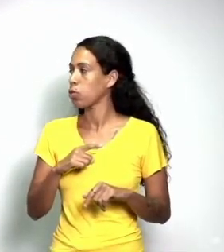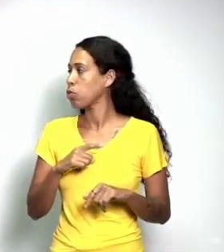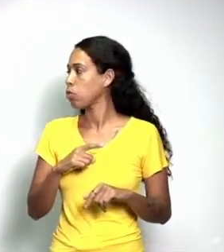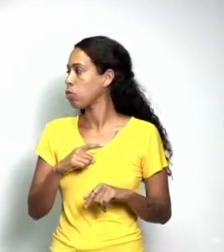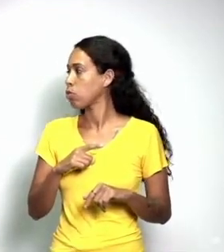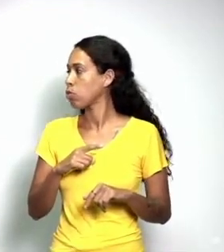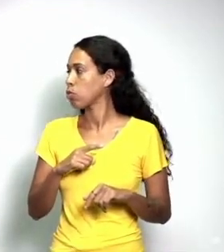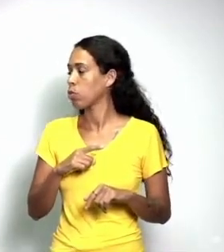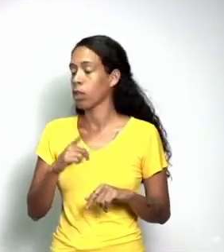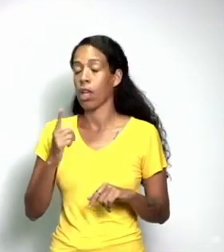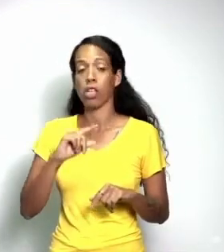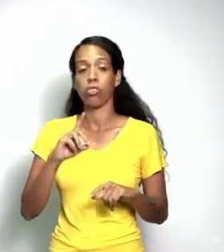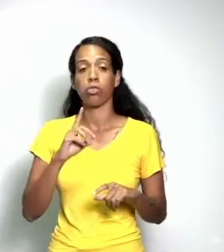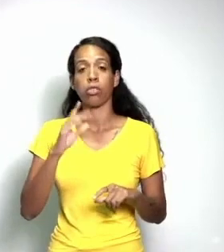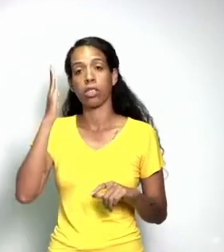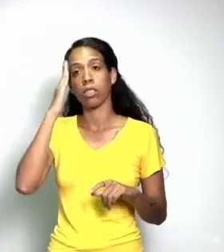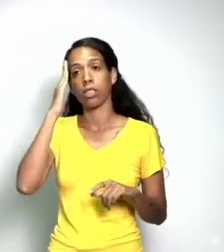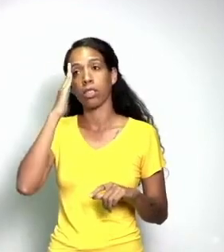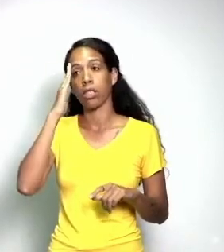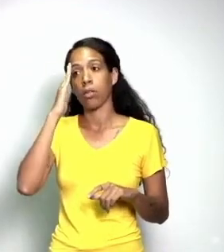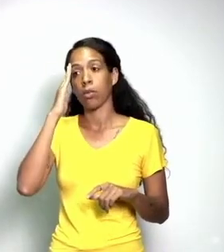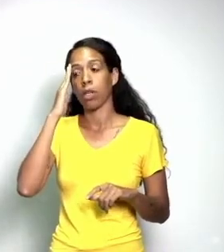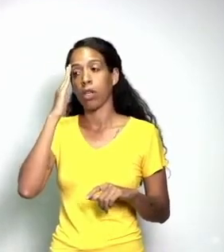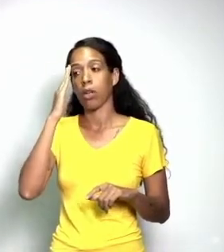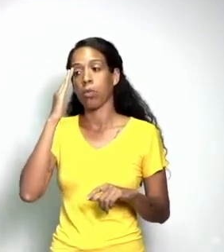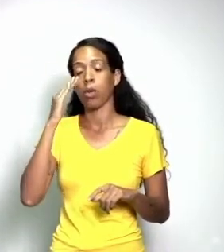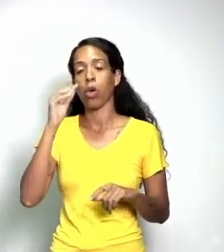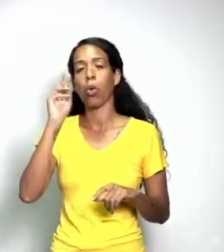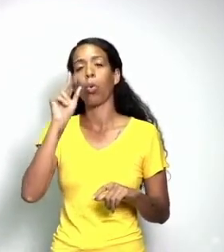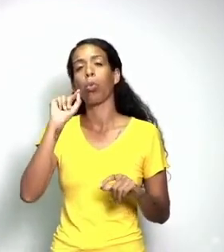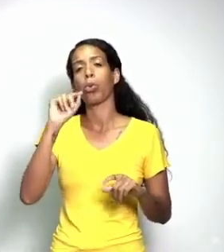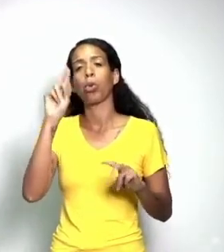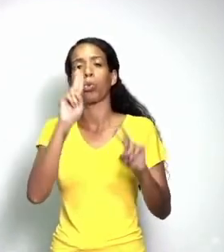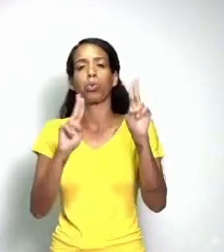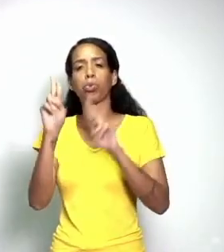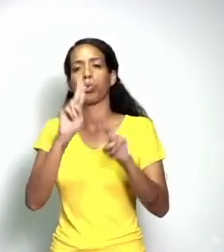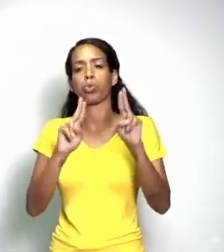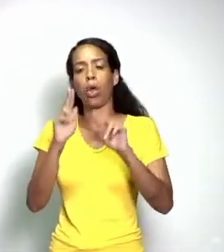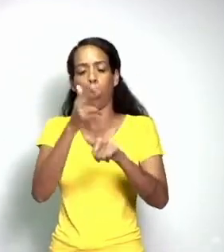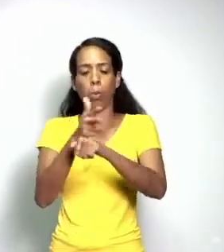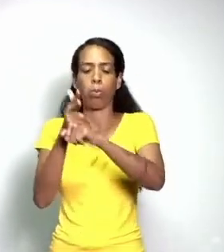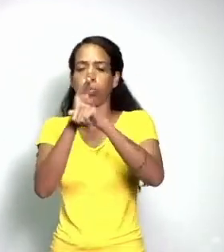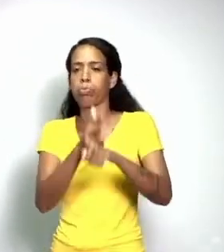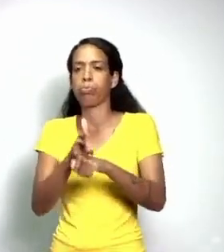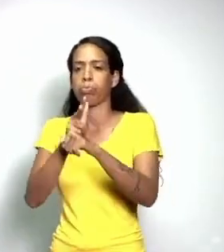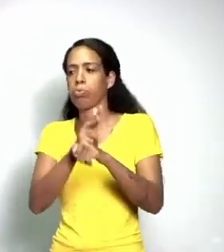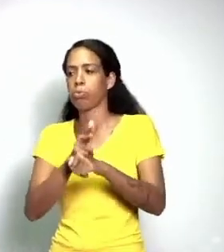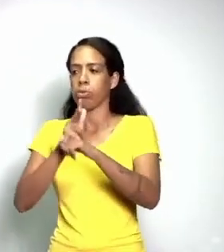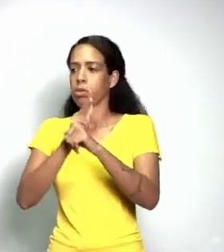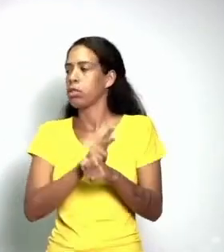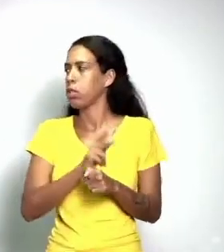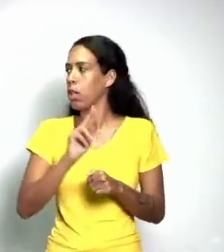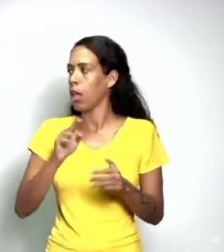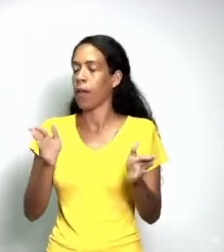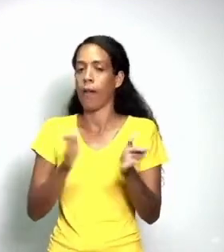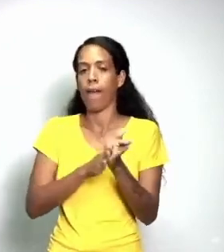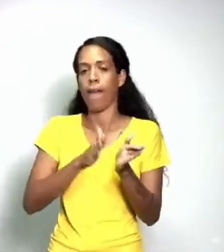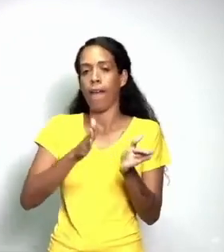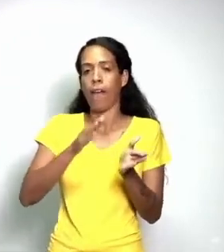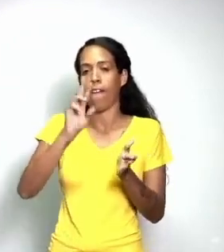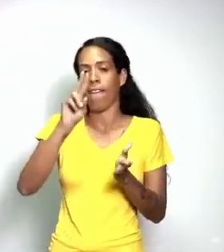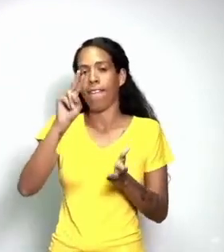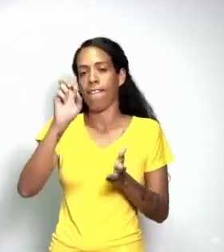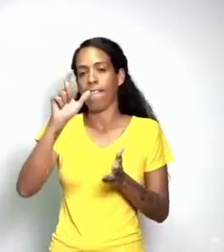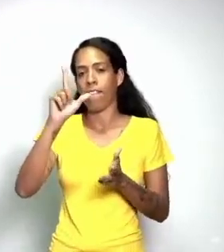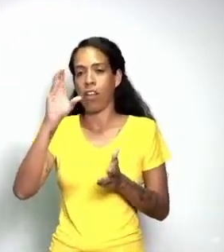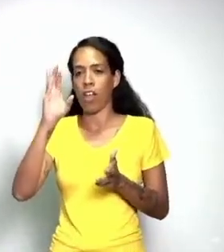em identificação do que a gente está usando na câmera. E aí é outro momento onde o Velcro vai ser fundamental.